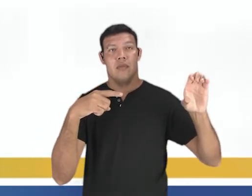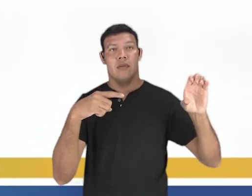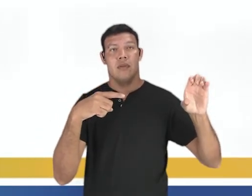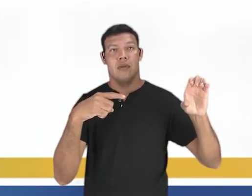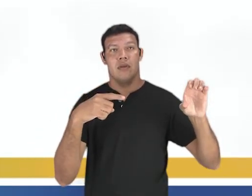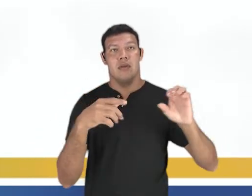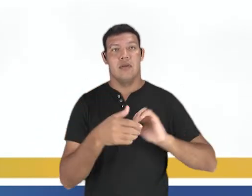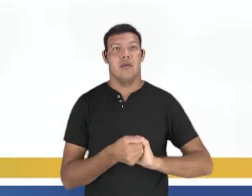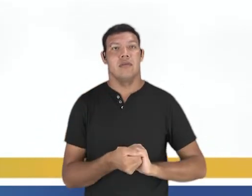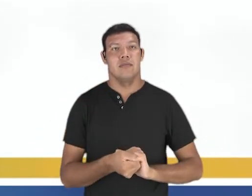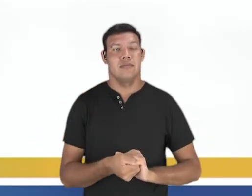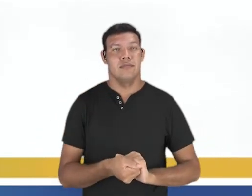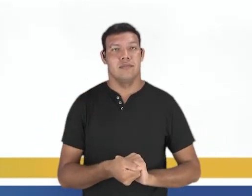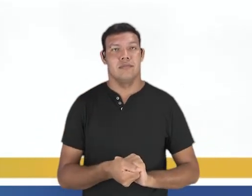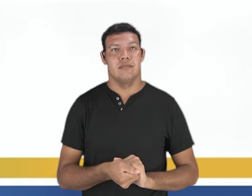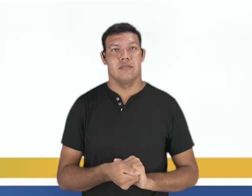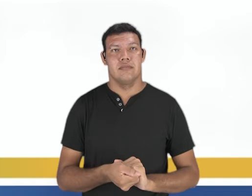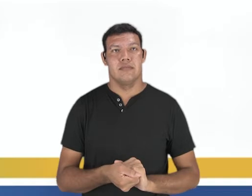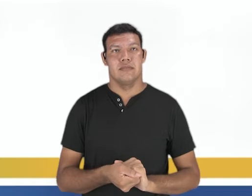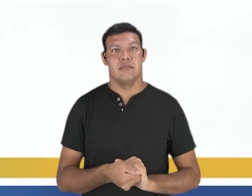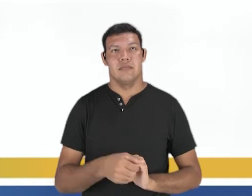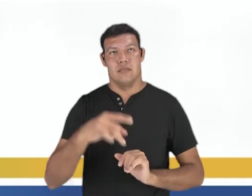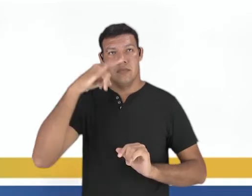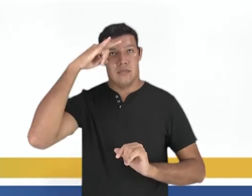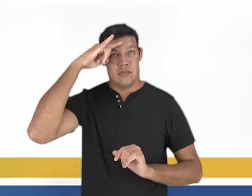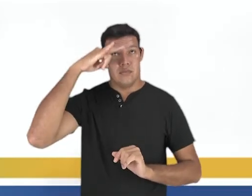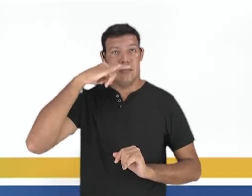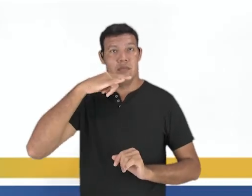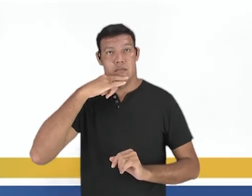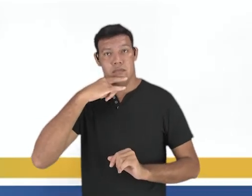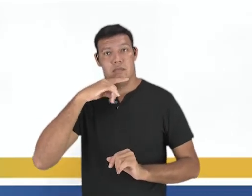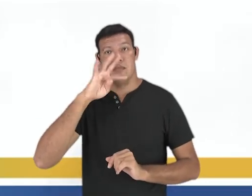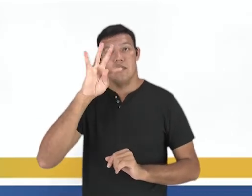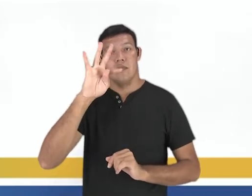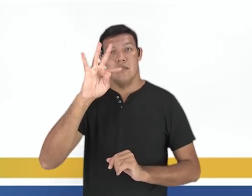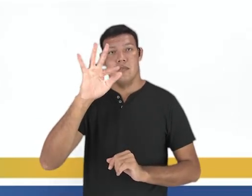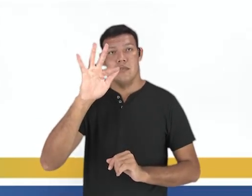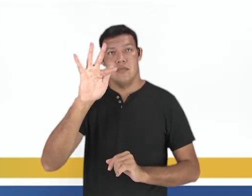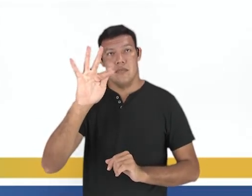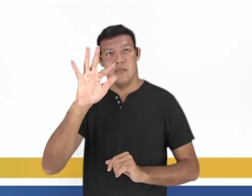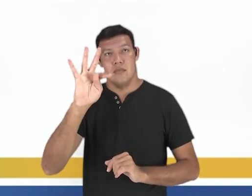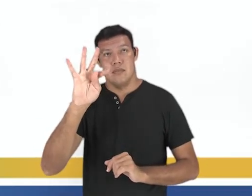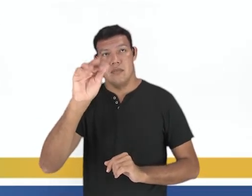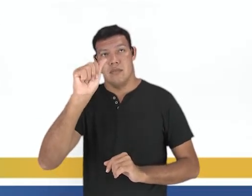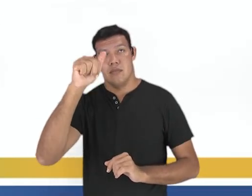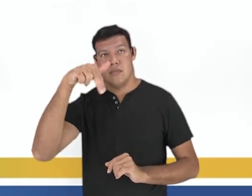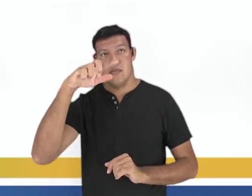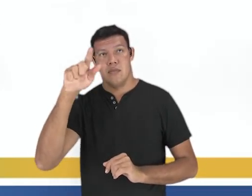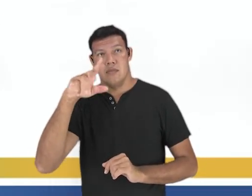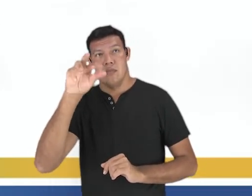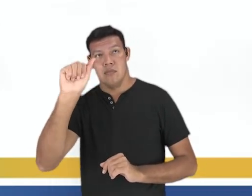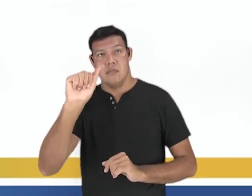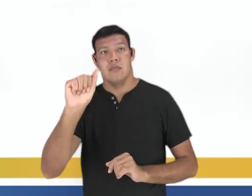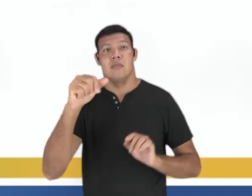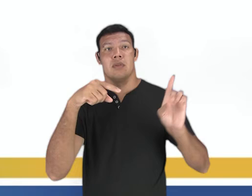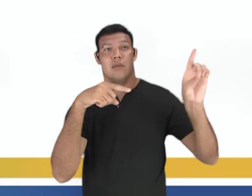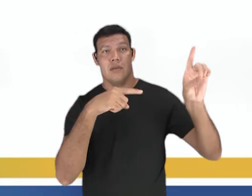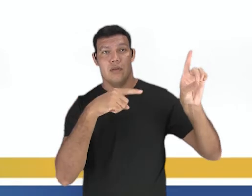Tanzânia. Letra D, Estados Unidos e Brasil. Letra E, Oceania e Nova